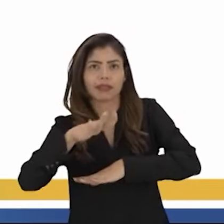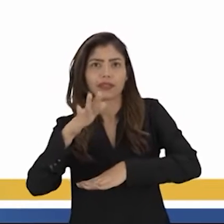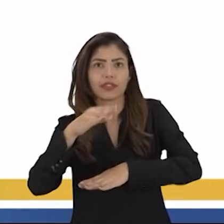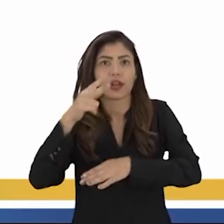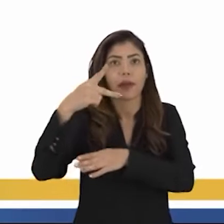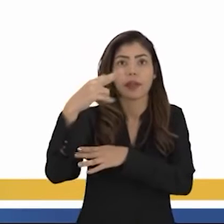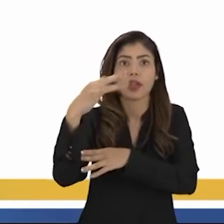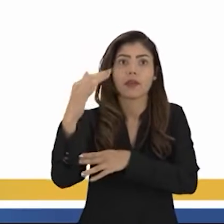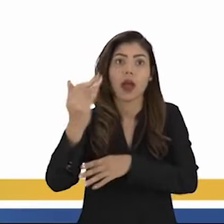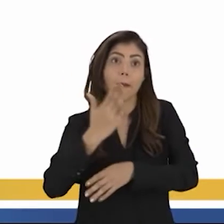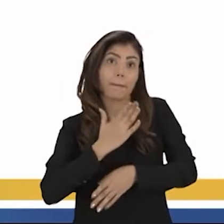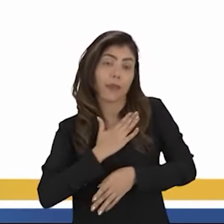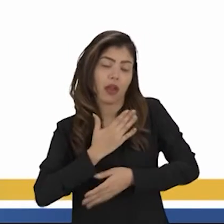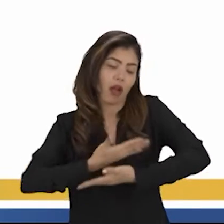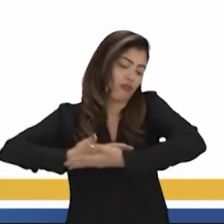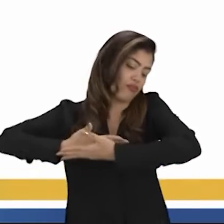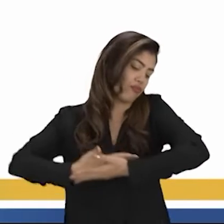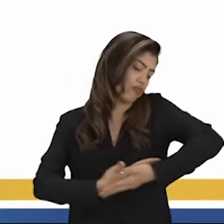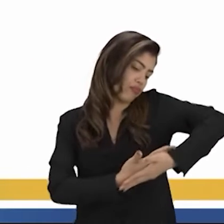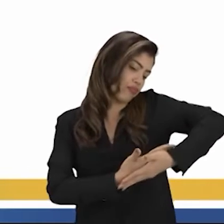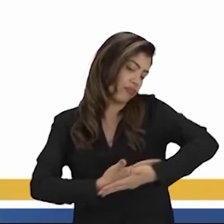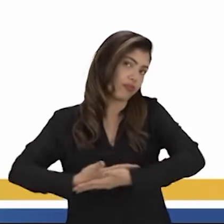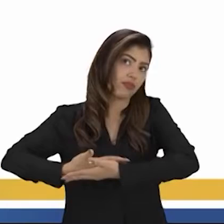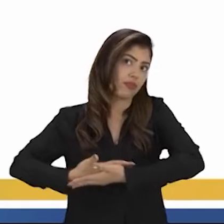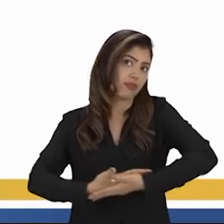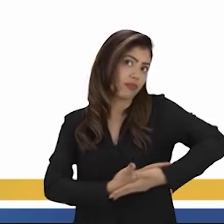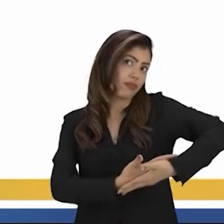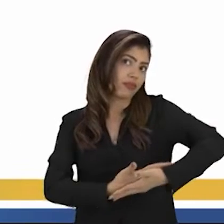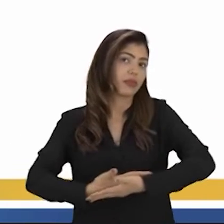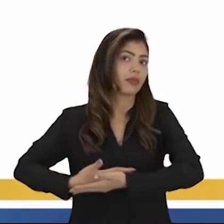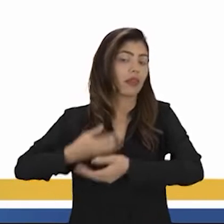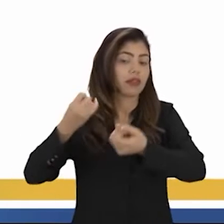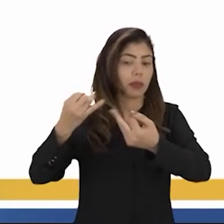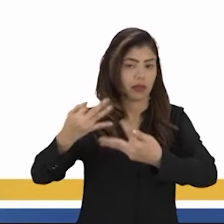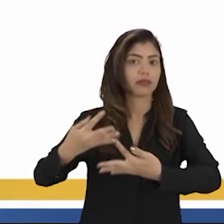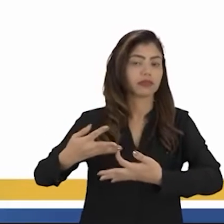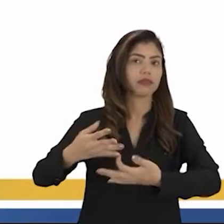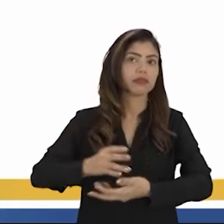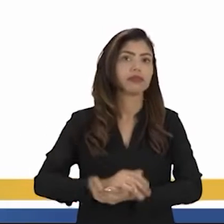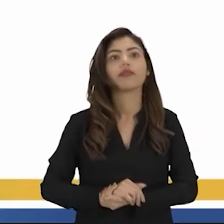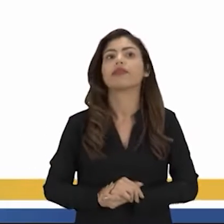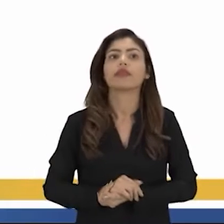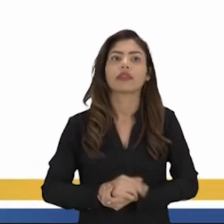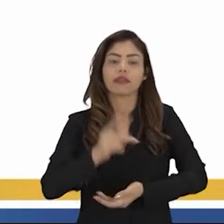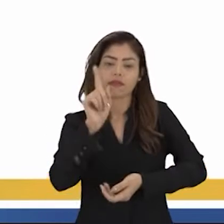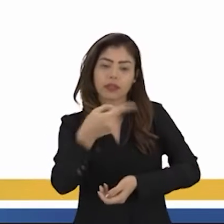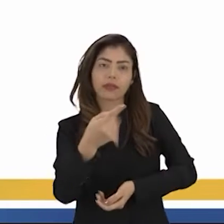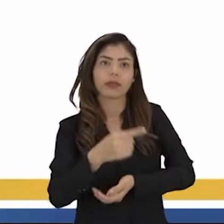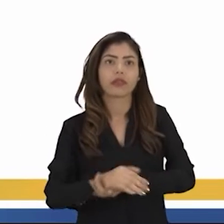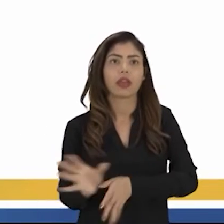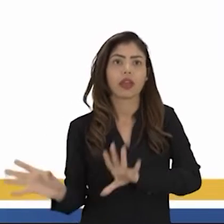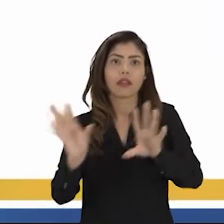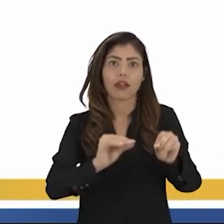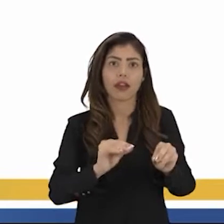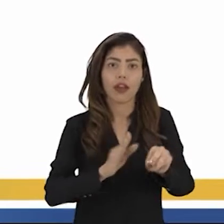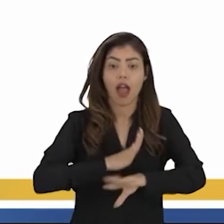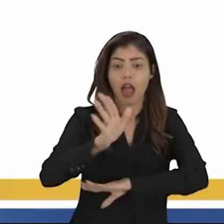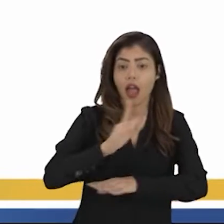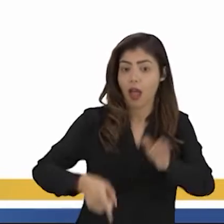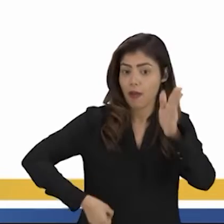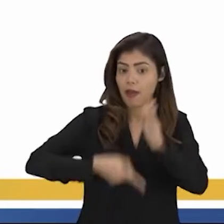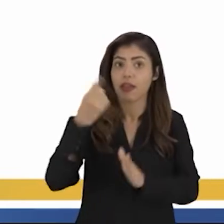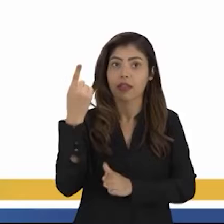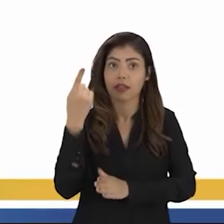primaveril, meu caçula era um bebê nessa época, nós temos aí uma explicação, vírgula, ele veio nos visitar